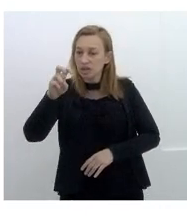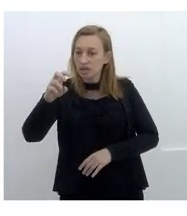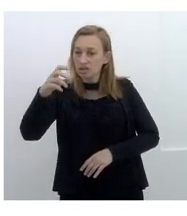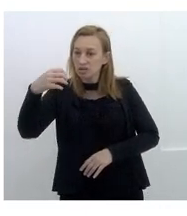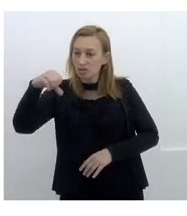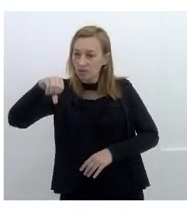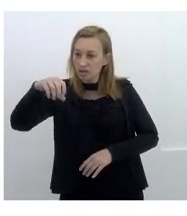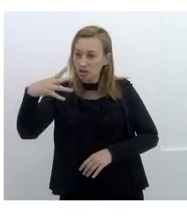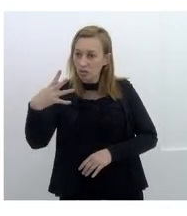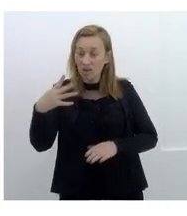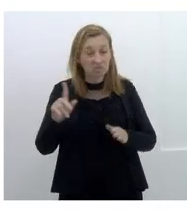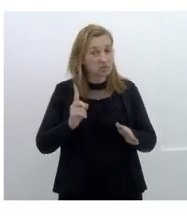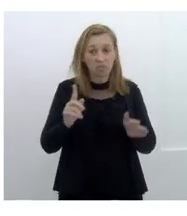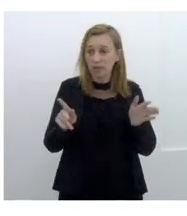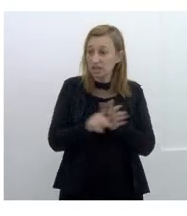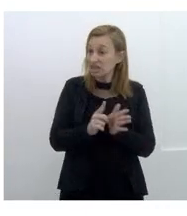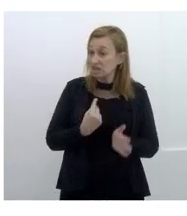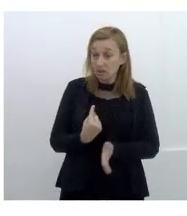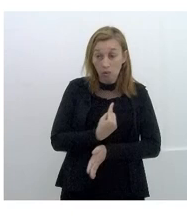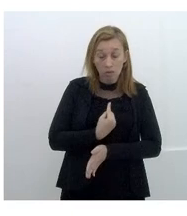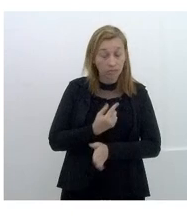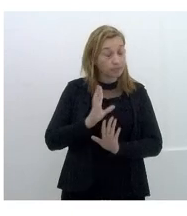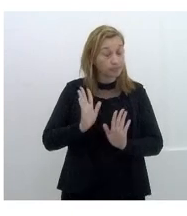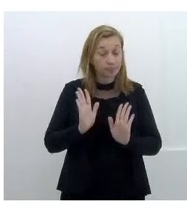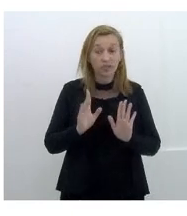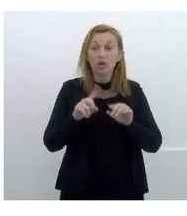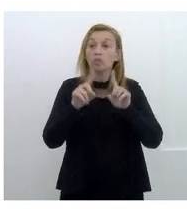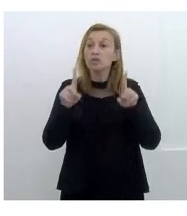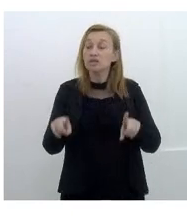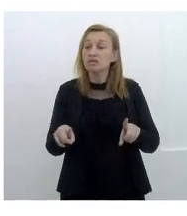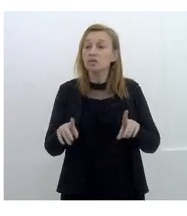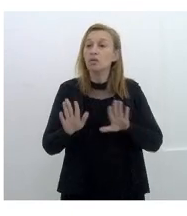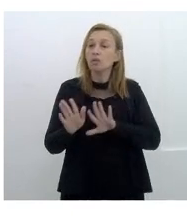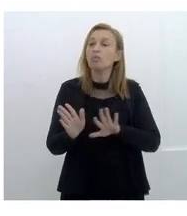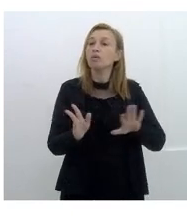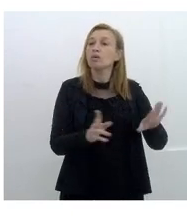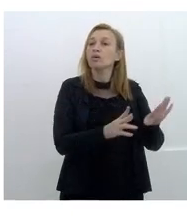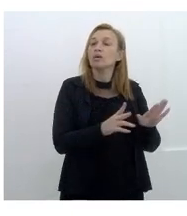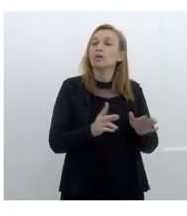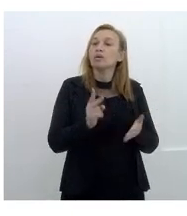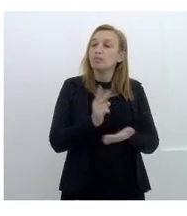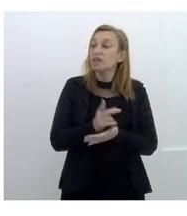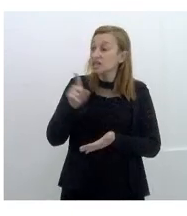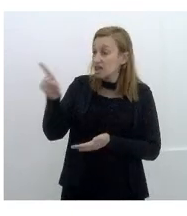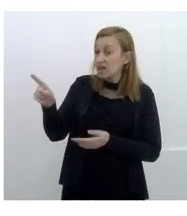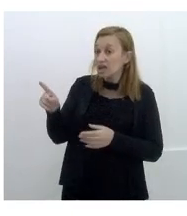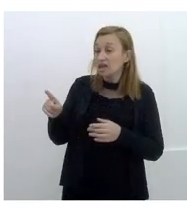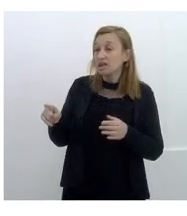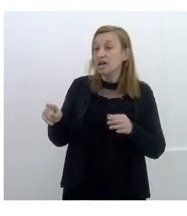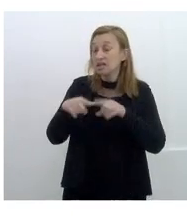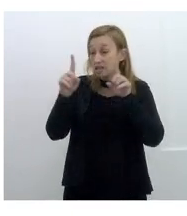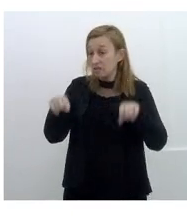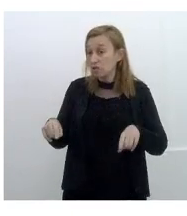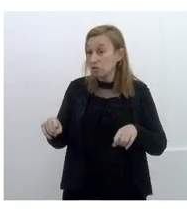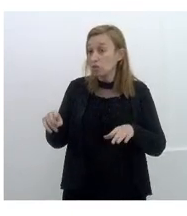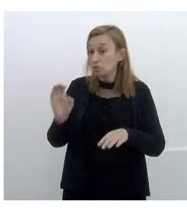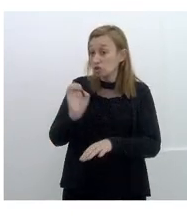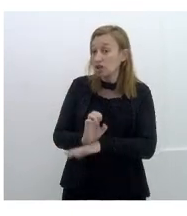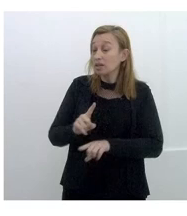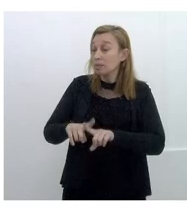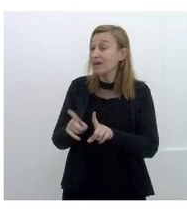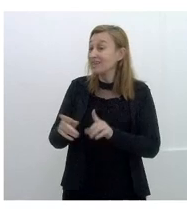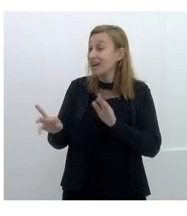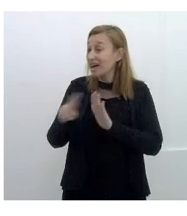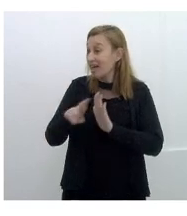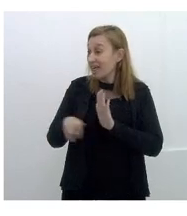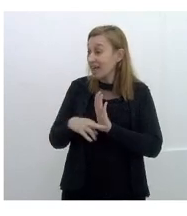ver conosco tá bom servidor Apesar deles serem servidor também do Estado mas as regras deles